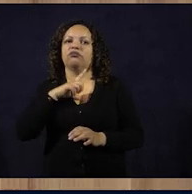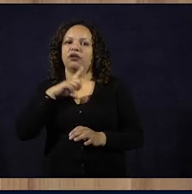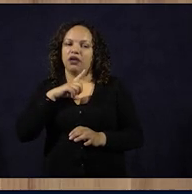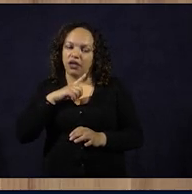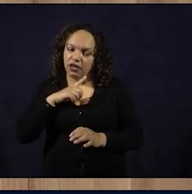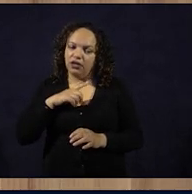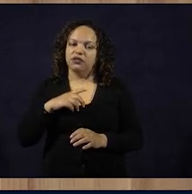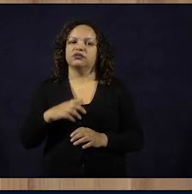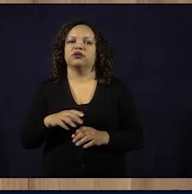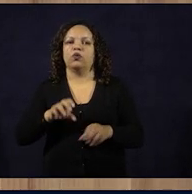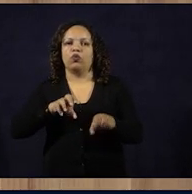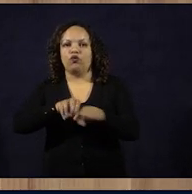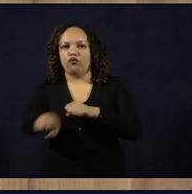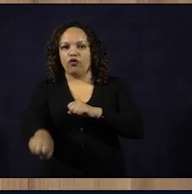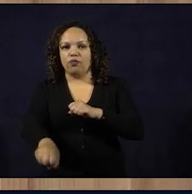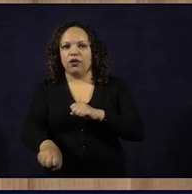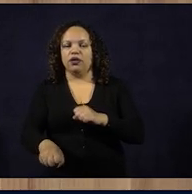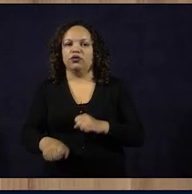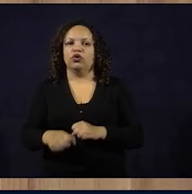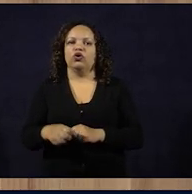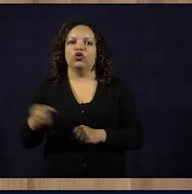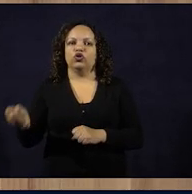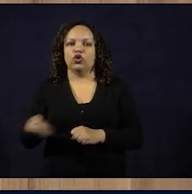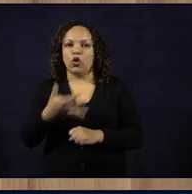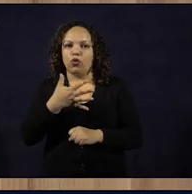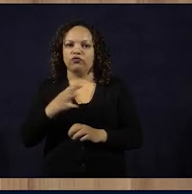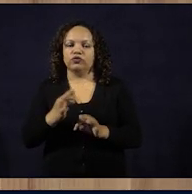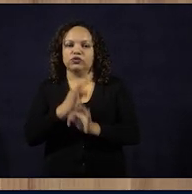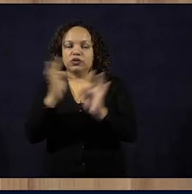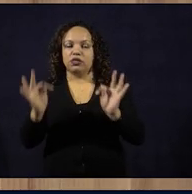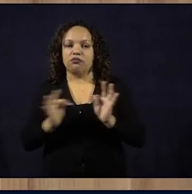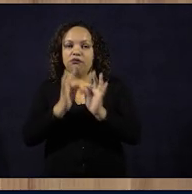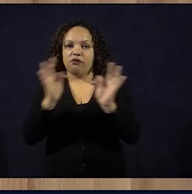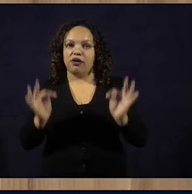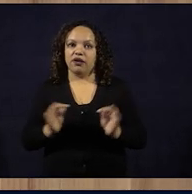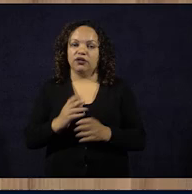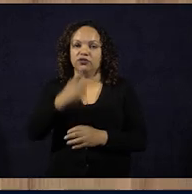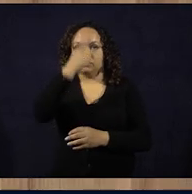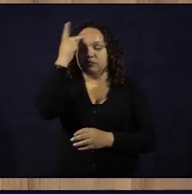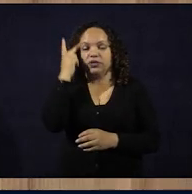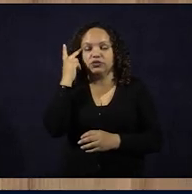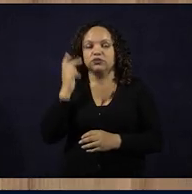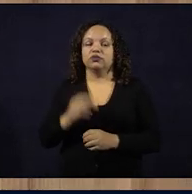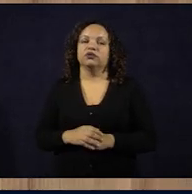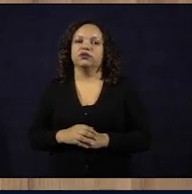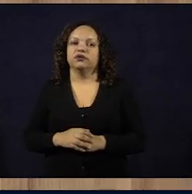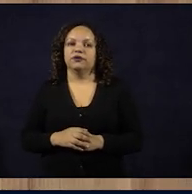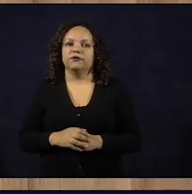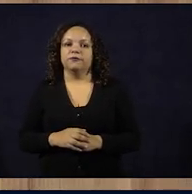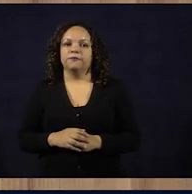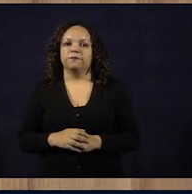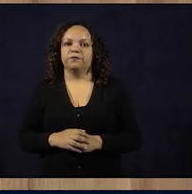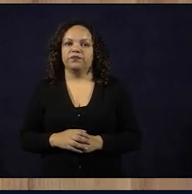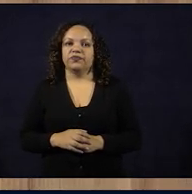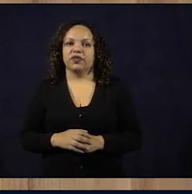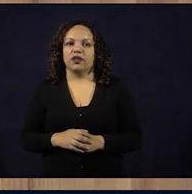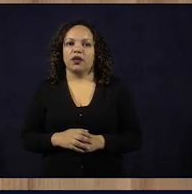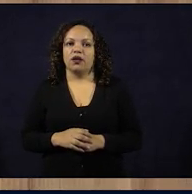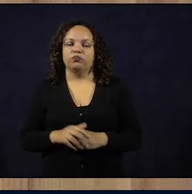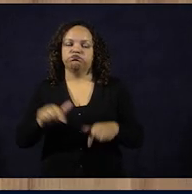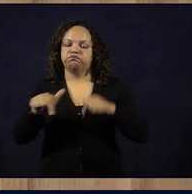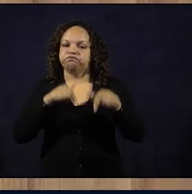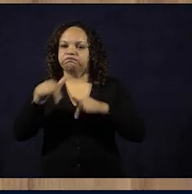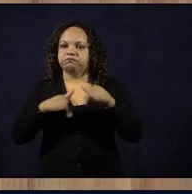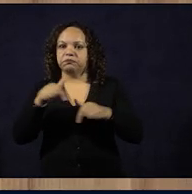novos novos técnicos né novos em várias em várias profissões